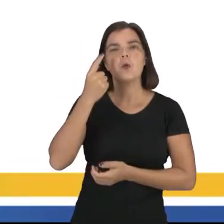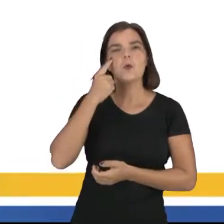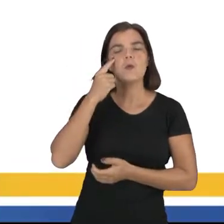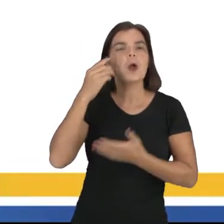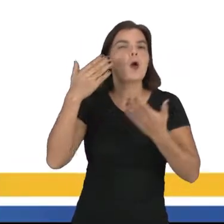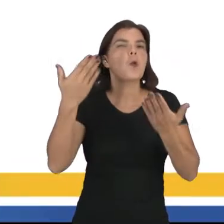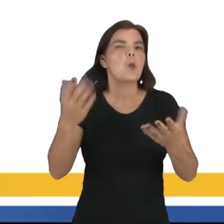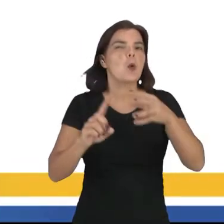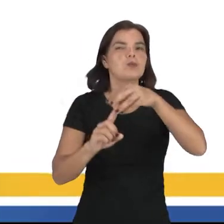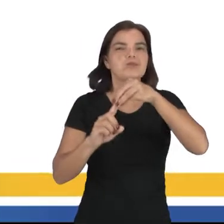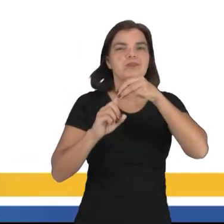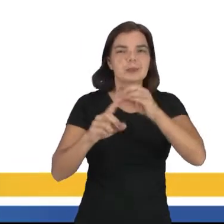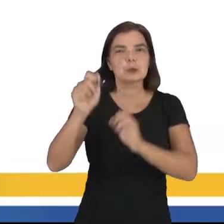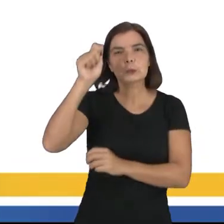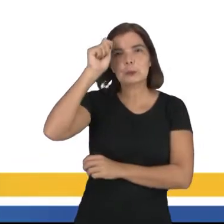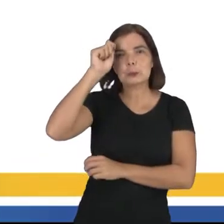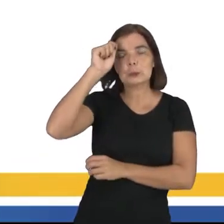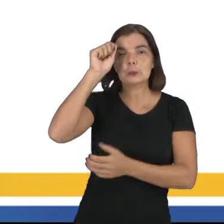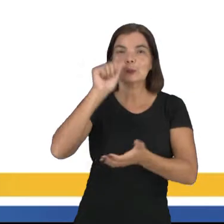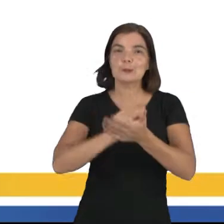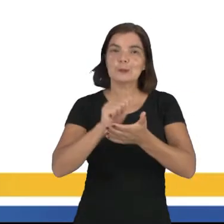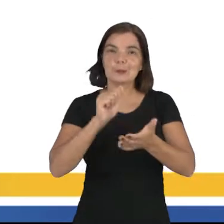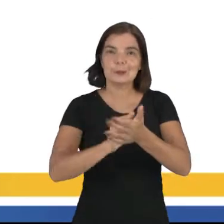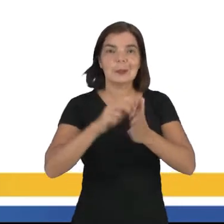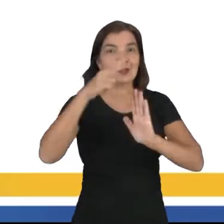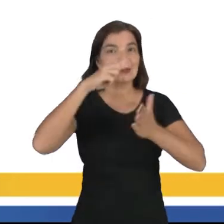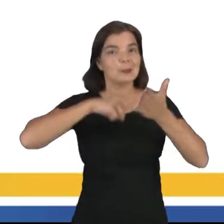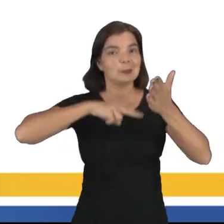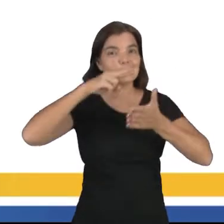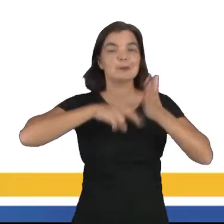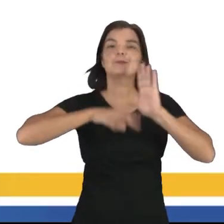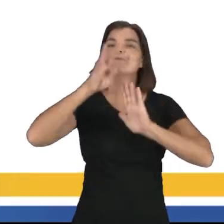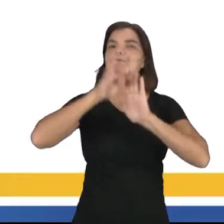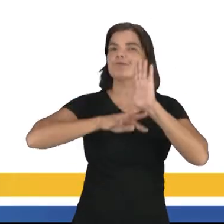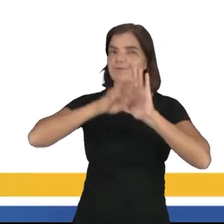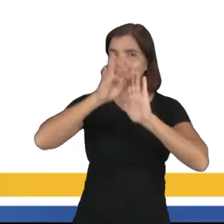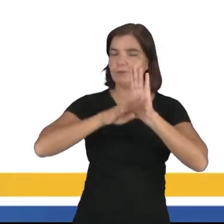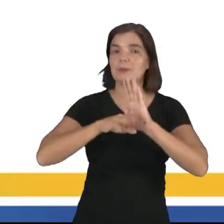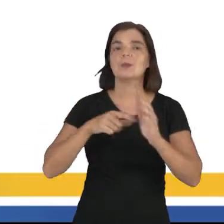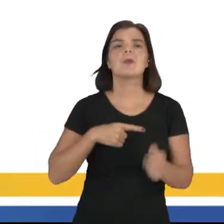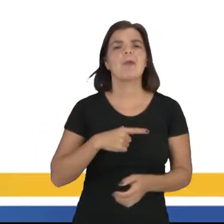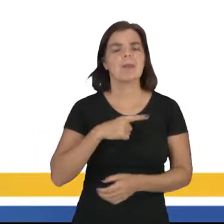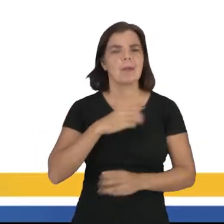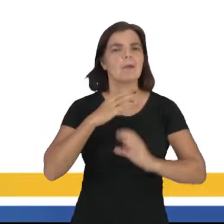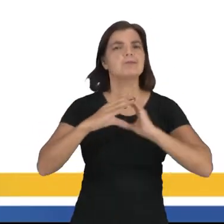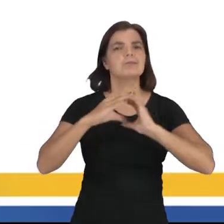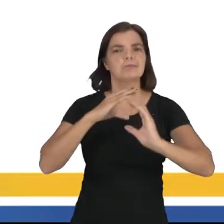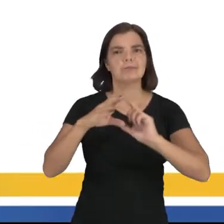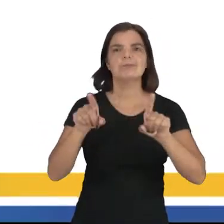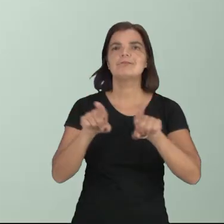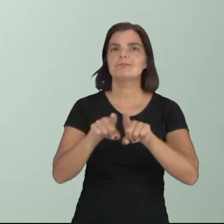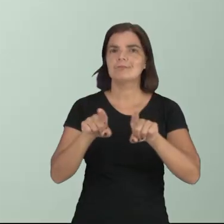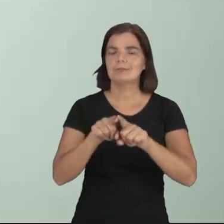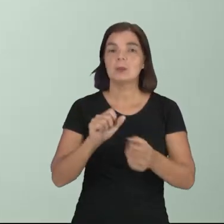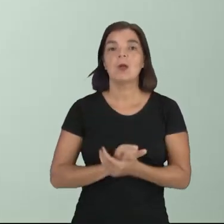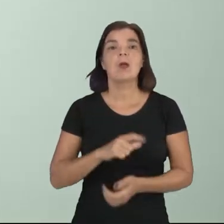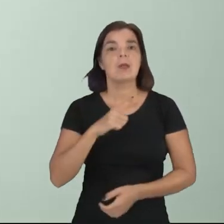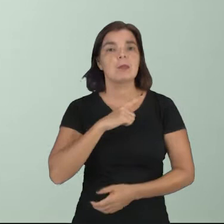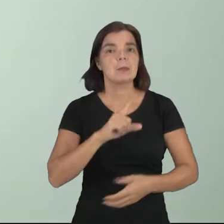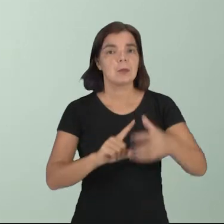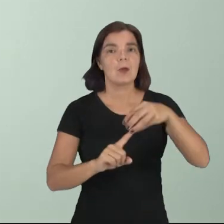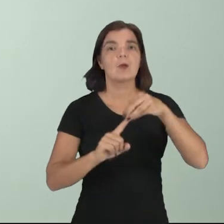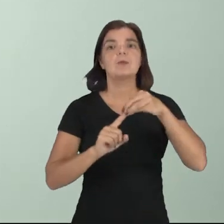do autor dentro das interpretações de texto. Os textos, eles têm uma intenção comunicativa, eles têm